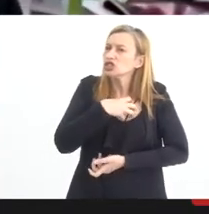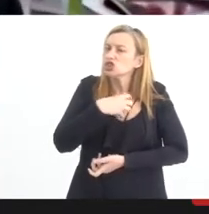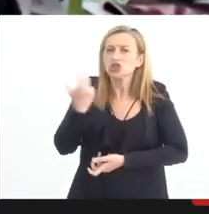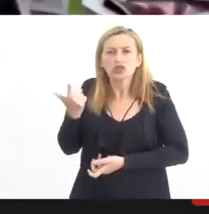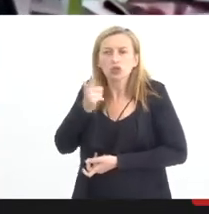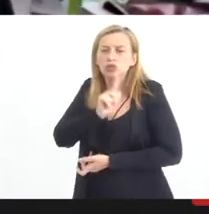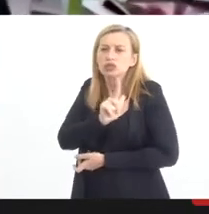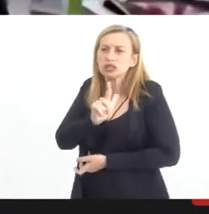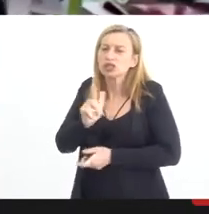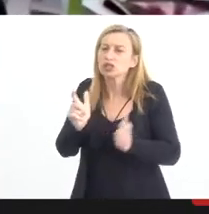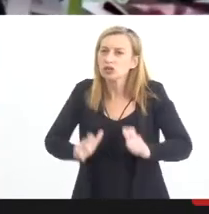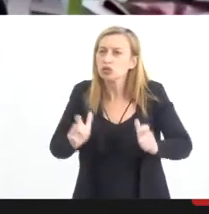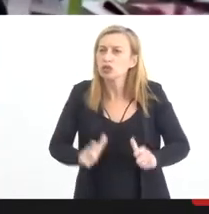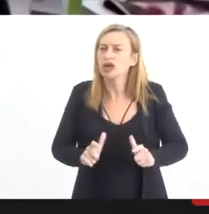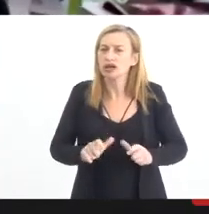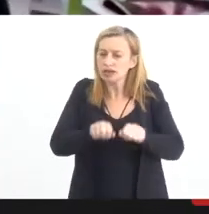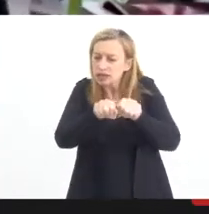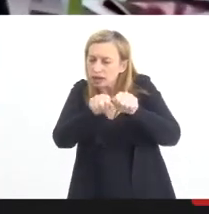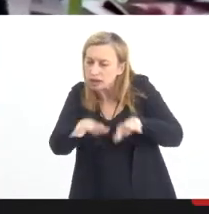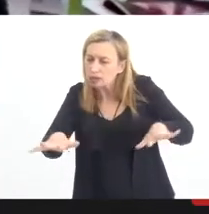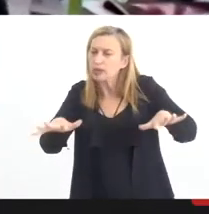ganhe espaços, né, que se amplie